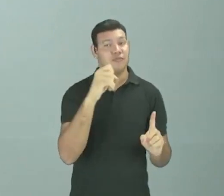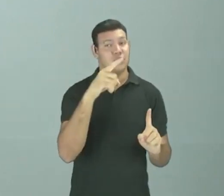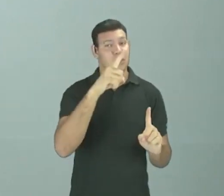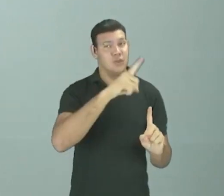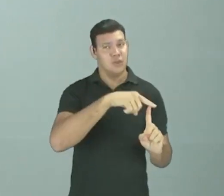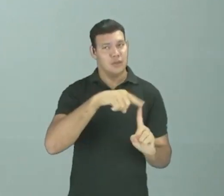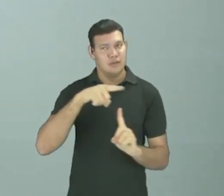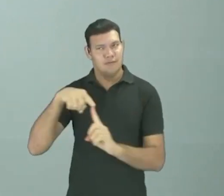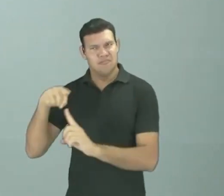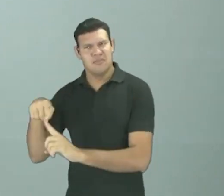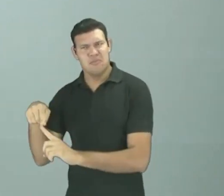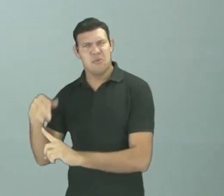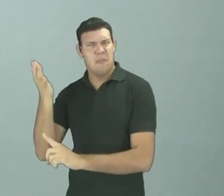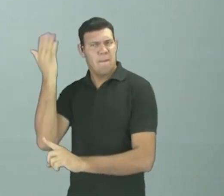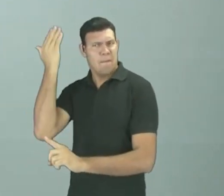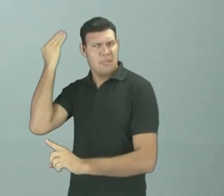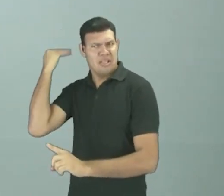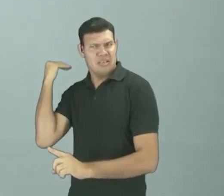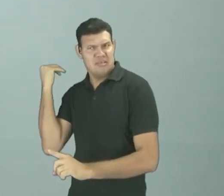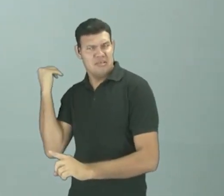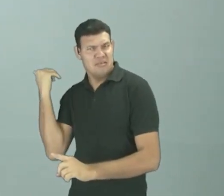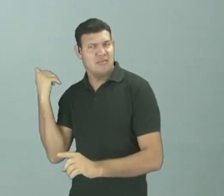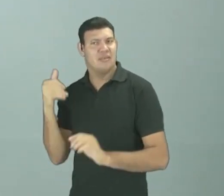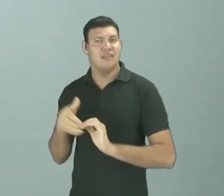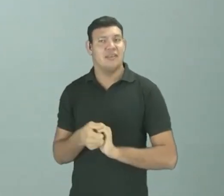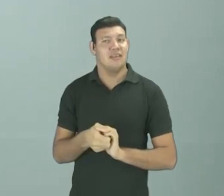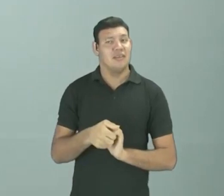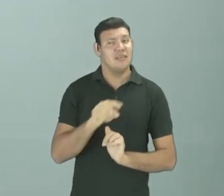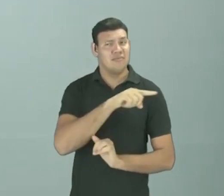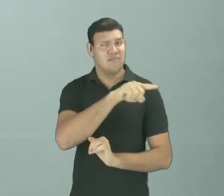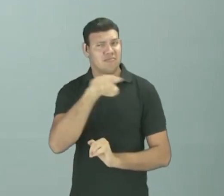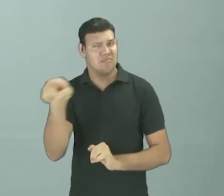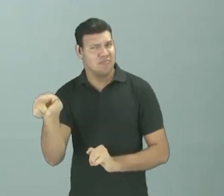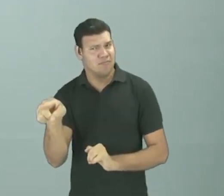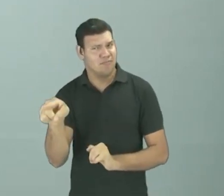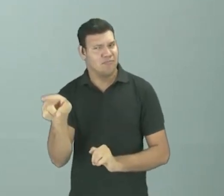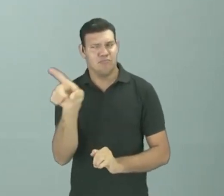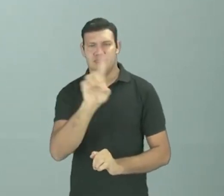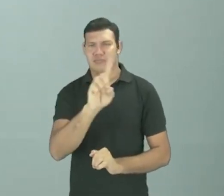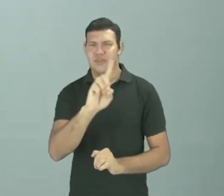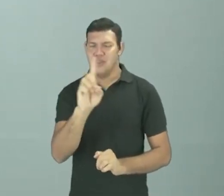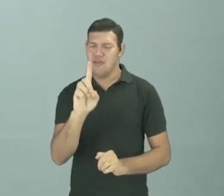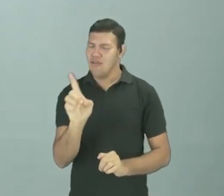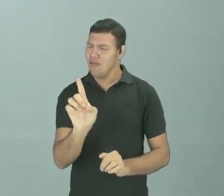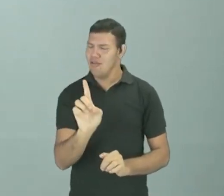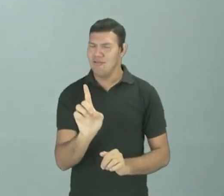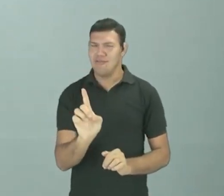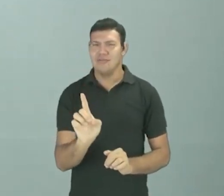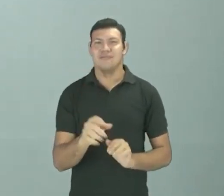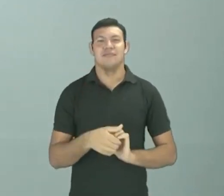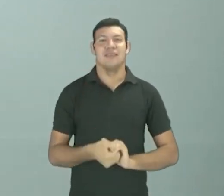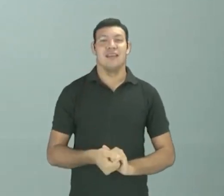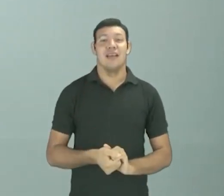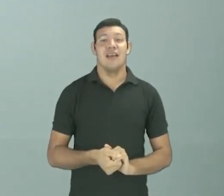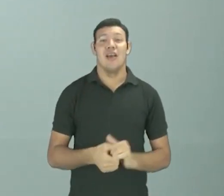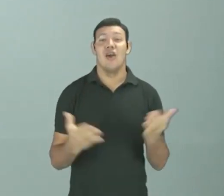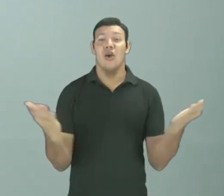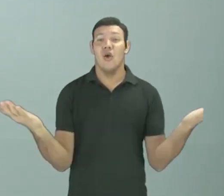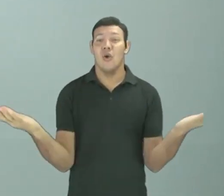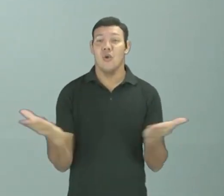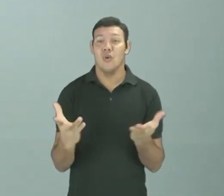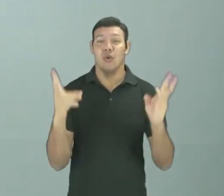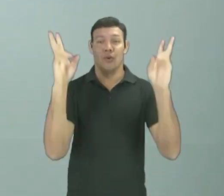texto um pouco ultrapassada, enganam-se vocês que não é. Vamos falar hoje sobre a